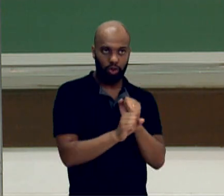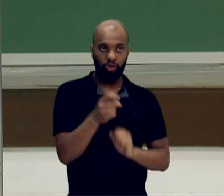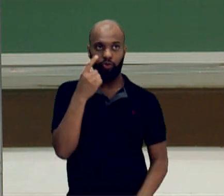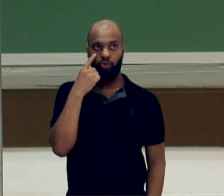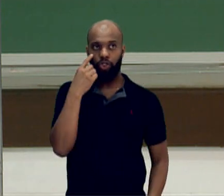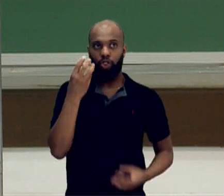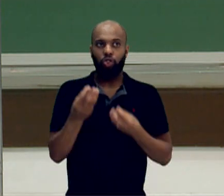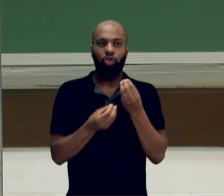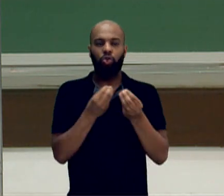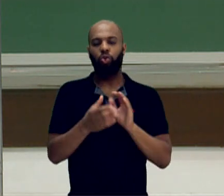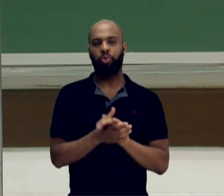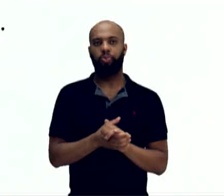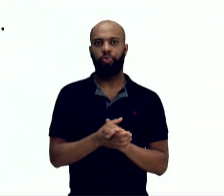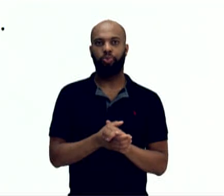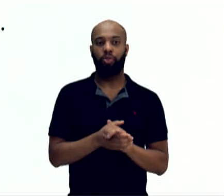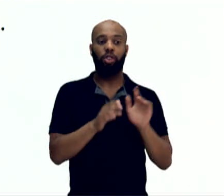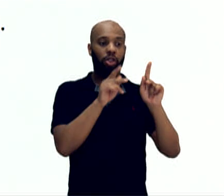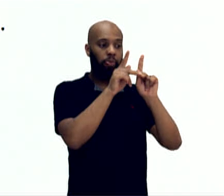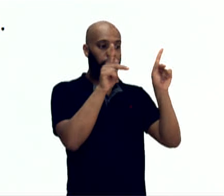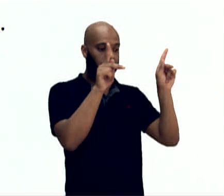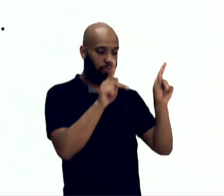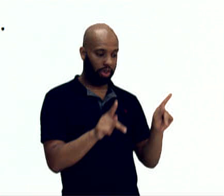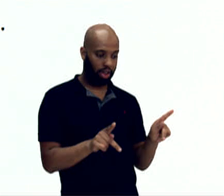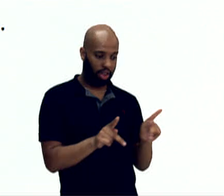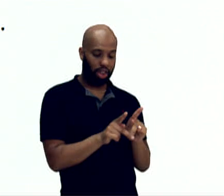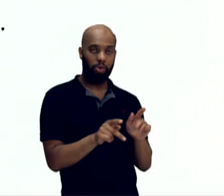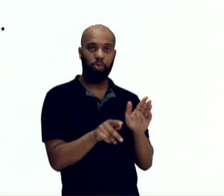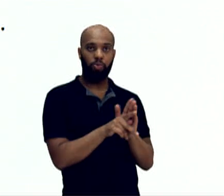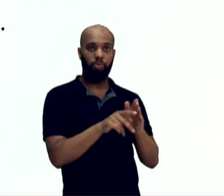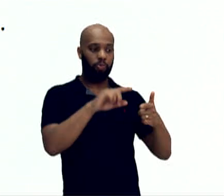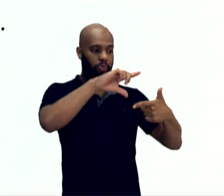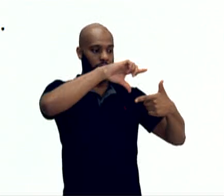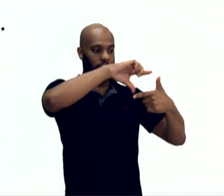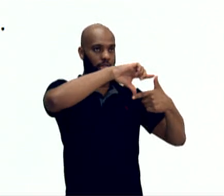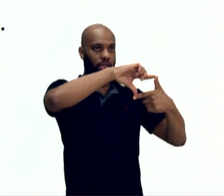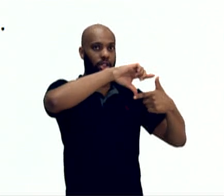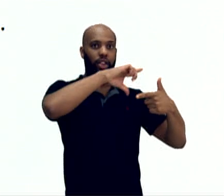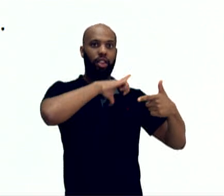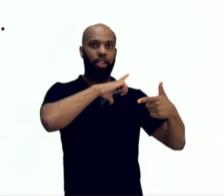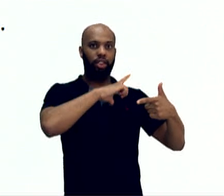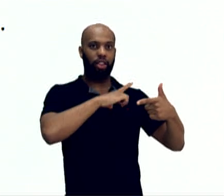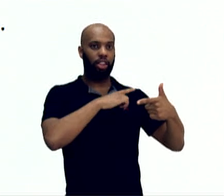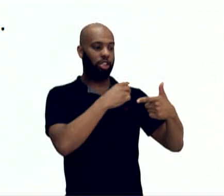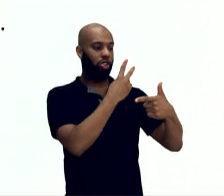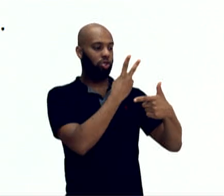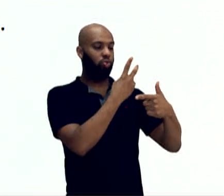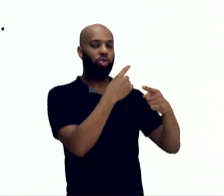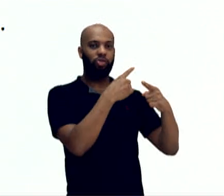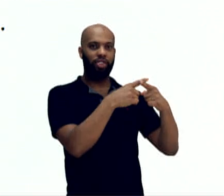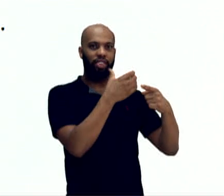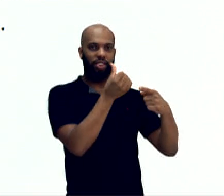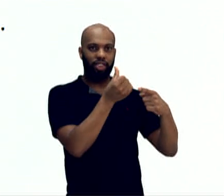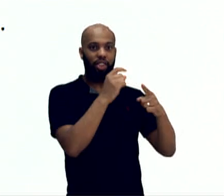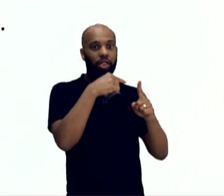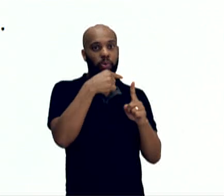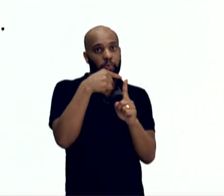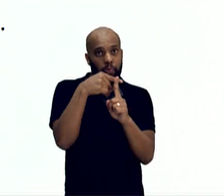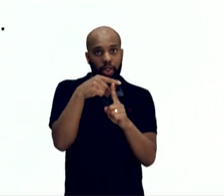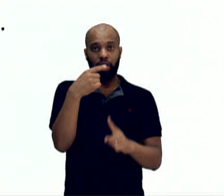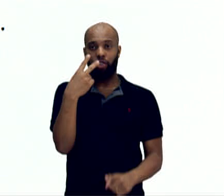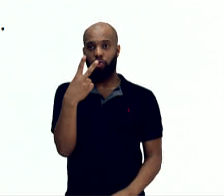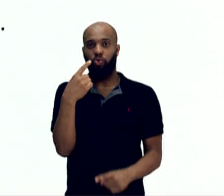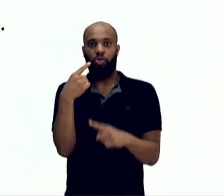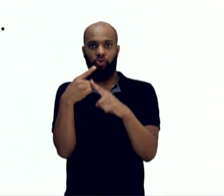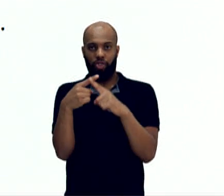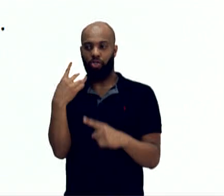fica? Muito bem. O perímetro do retângulo, 2 vezes 6, mais 2 vezes 4, né? Porque eu não